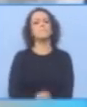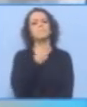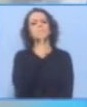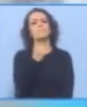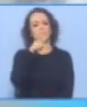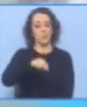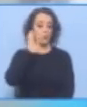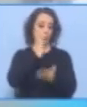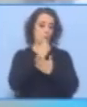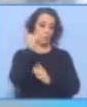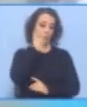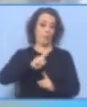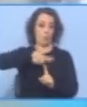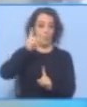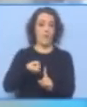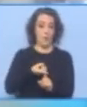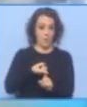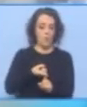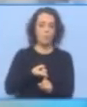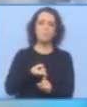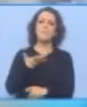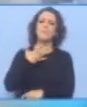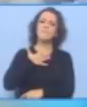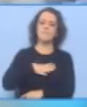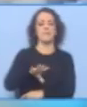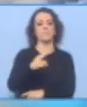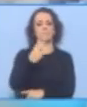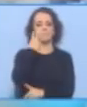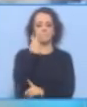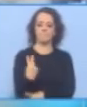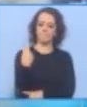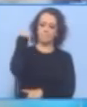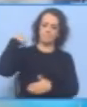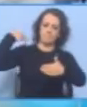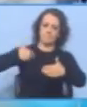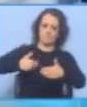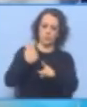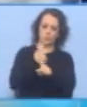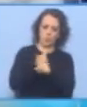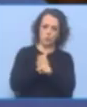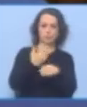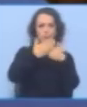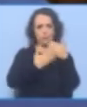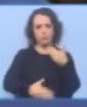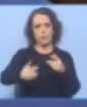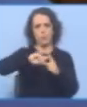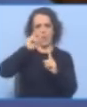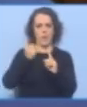Neste último dia do ano, queremos olhar os acontecimentos que passaram e o ano começou com